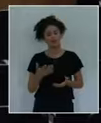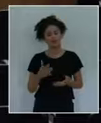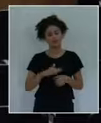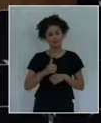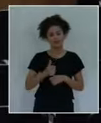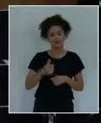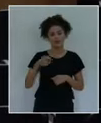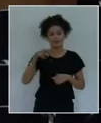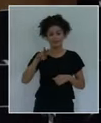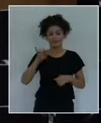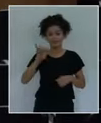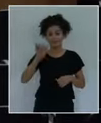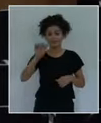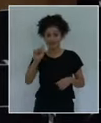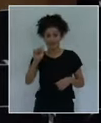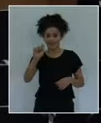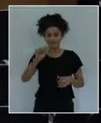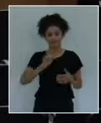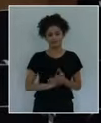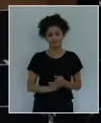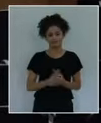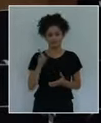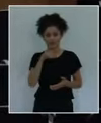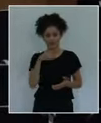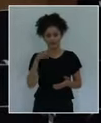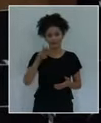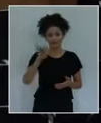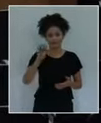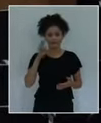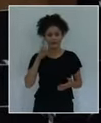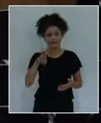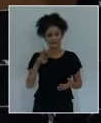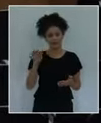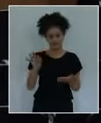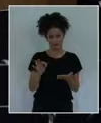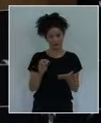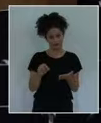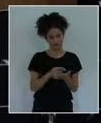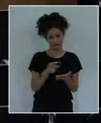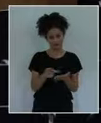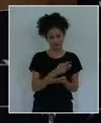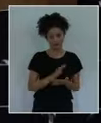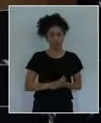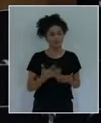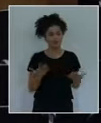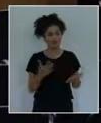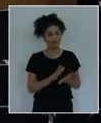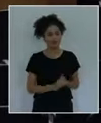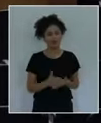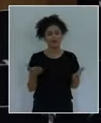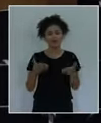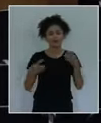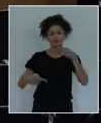pastor com via de acesso. Está via de acesso. Okay? Com